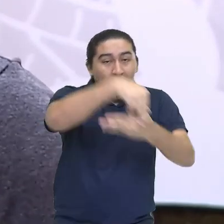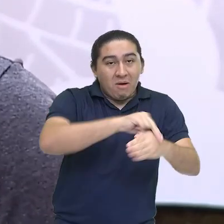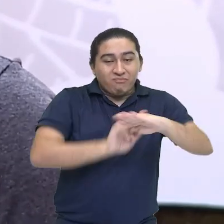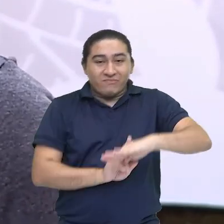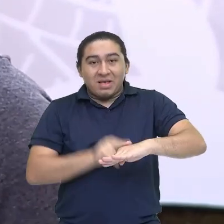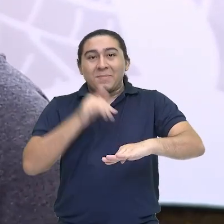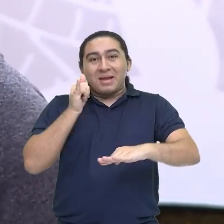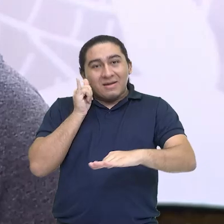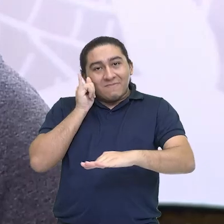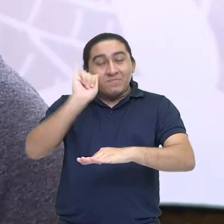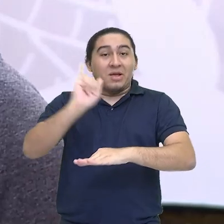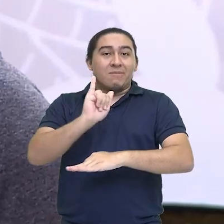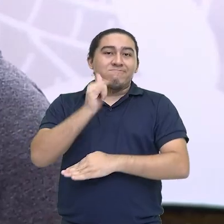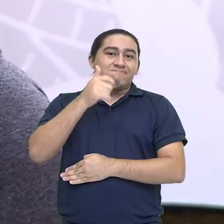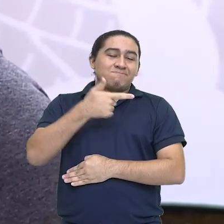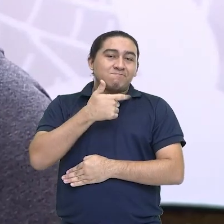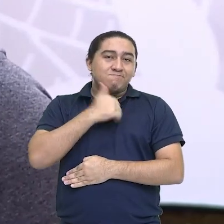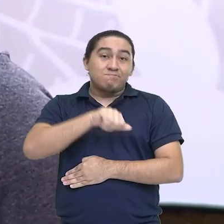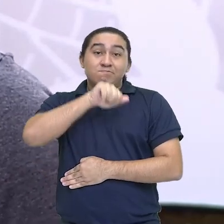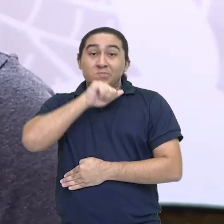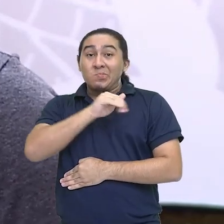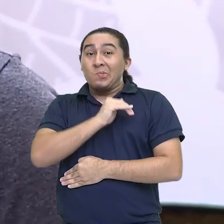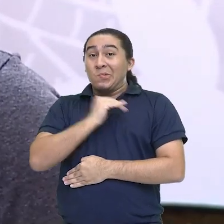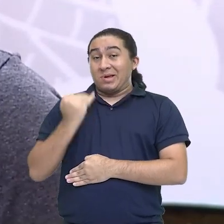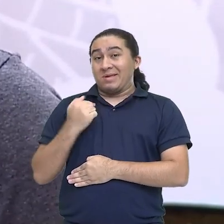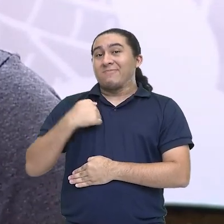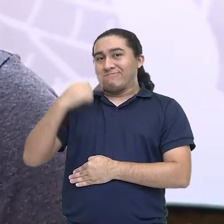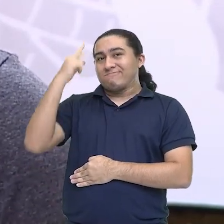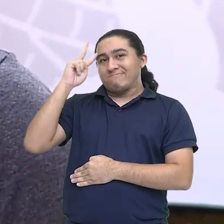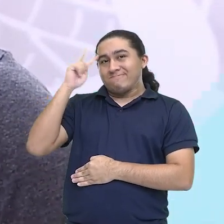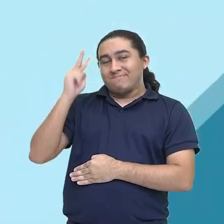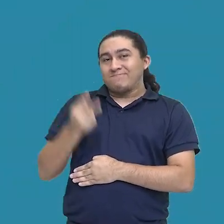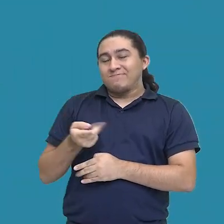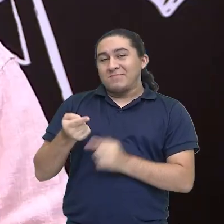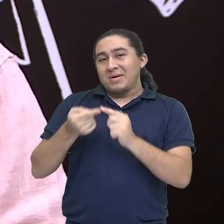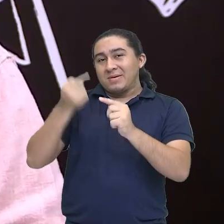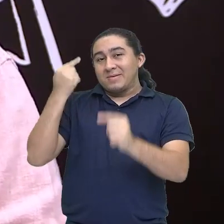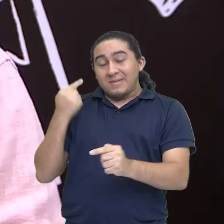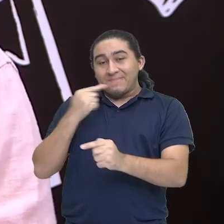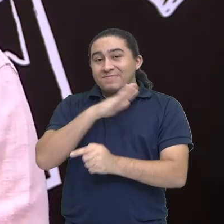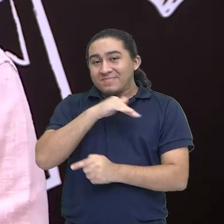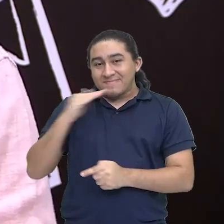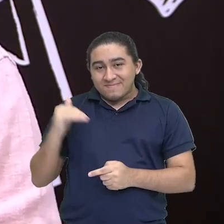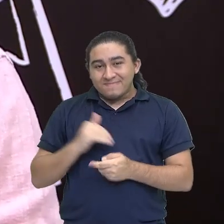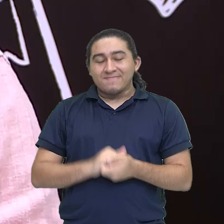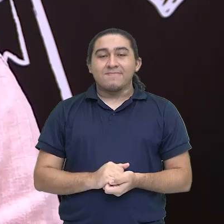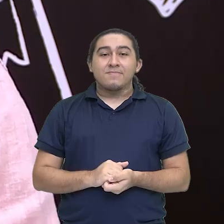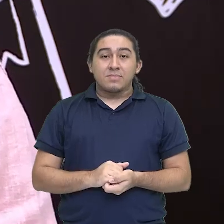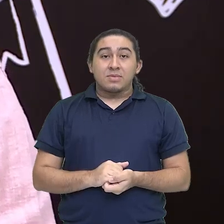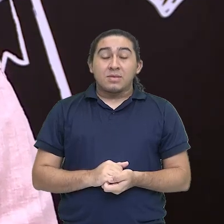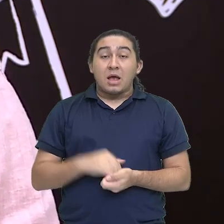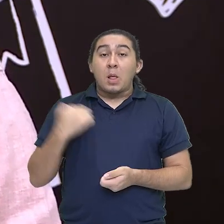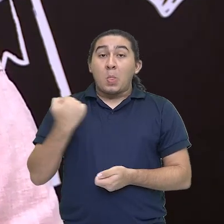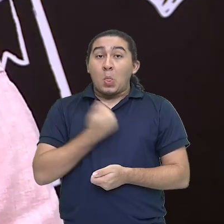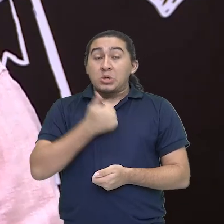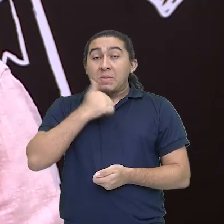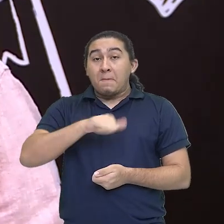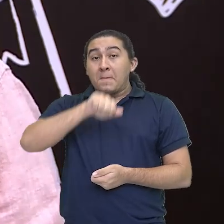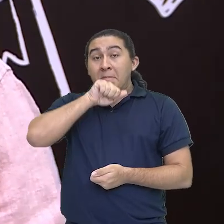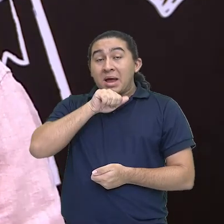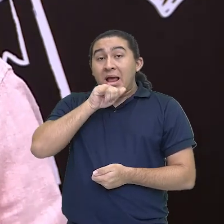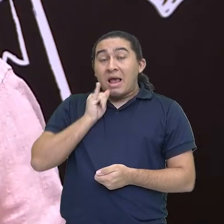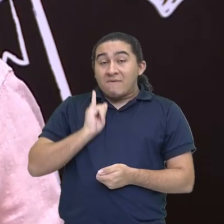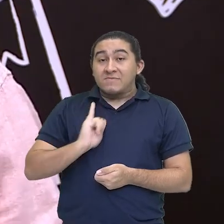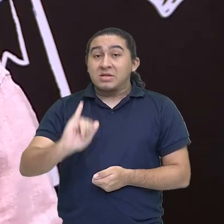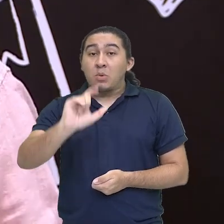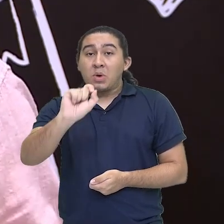mãe não morrer, né? Então, eu me lembro dessa parte aí da infância. A nossa mãe, né, dizia o seguinte: quando a gente tomava banho